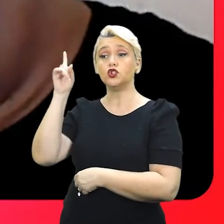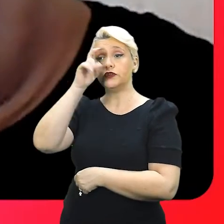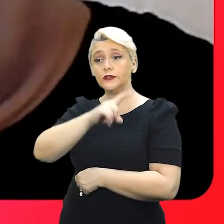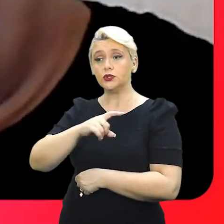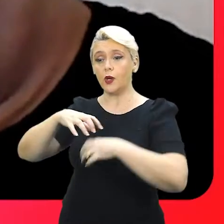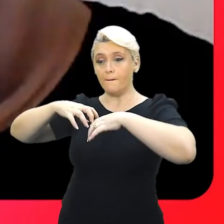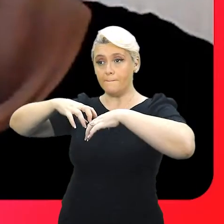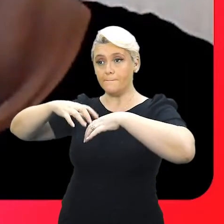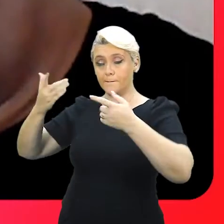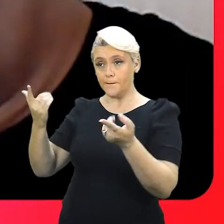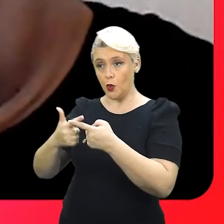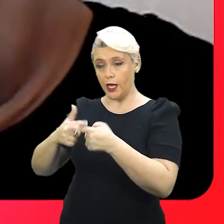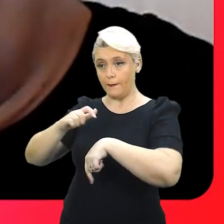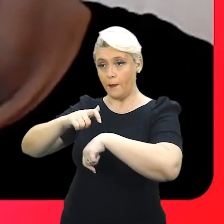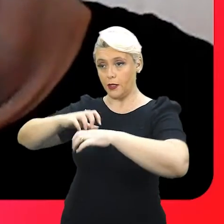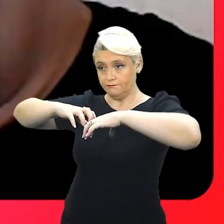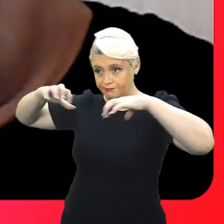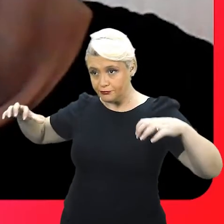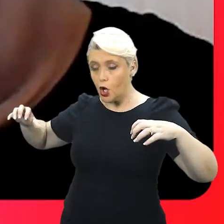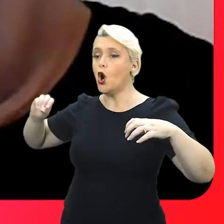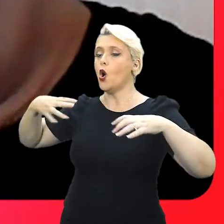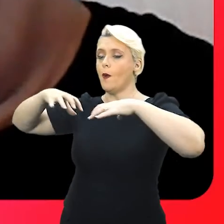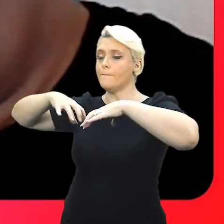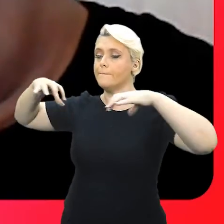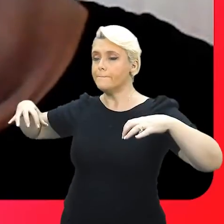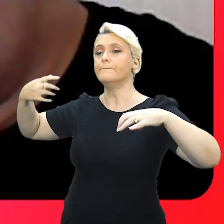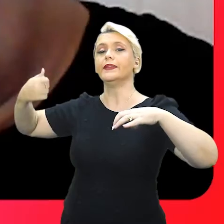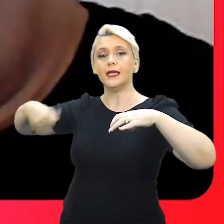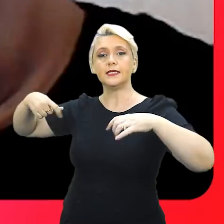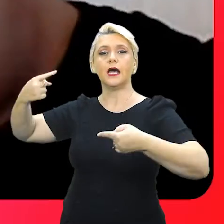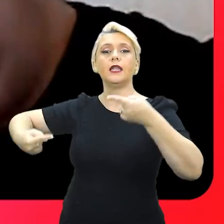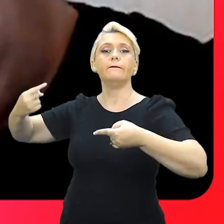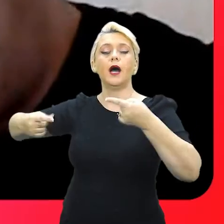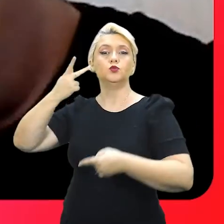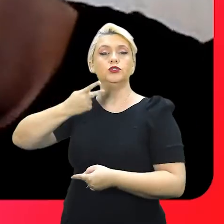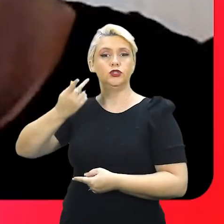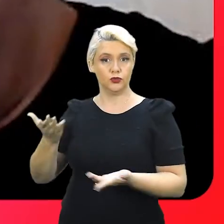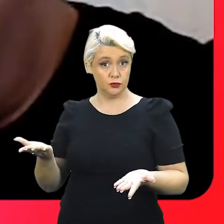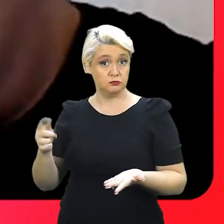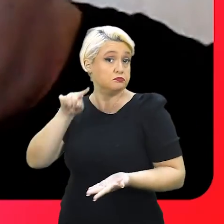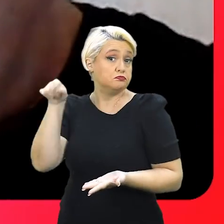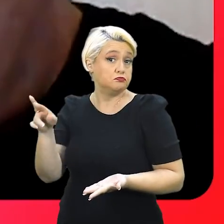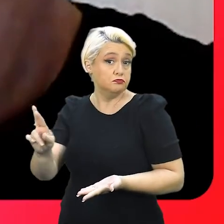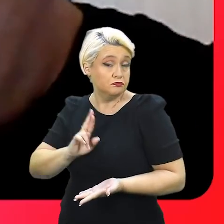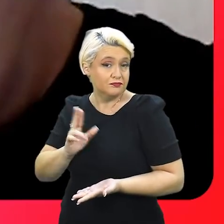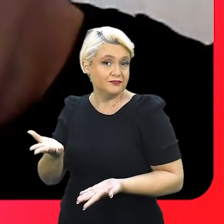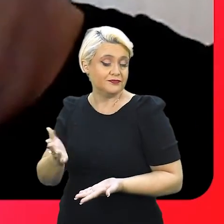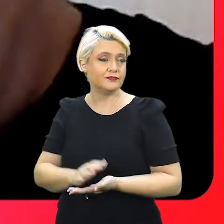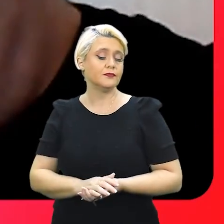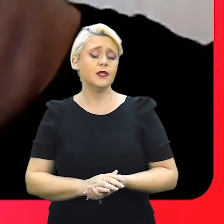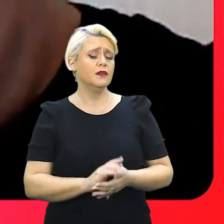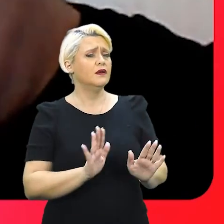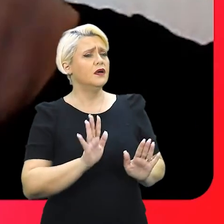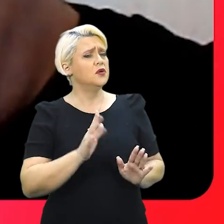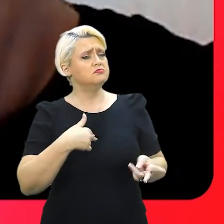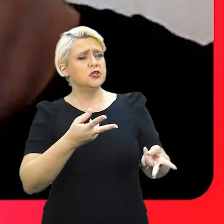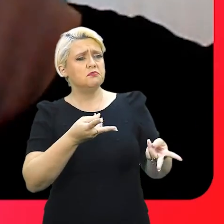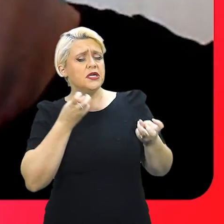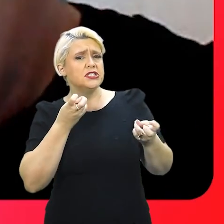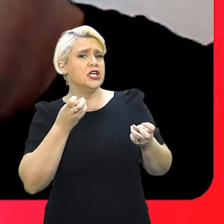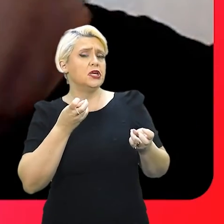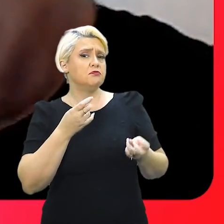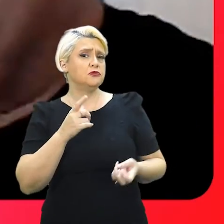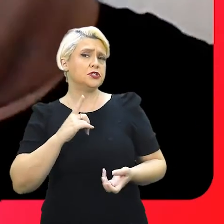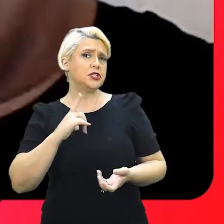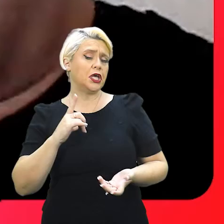muita polarização ou a polarização é necessária ao debate político? Não, eu não vejo, Antônio